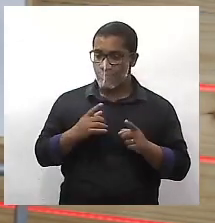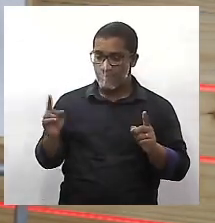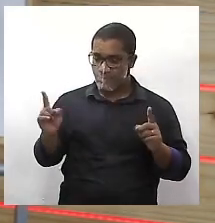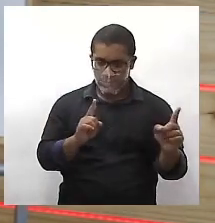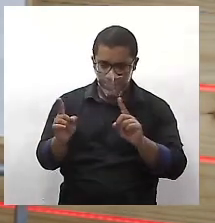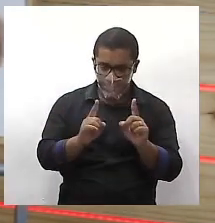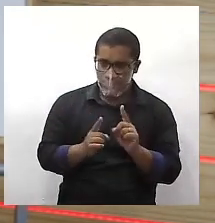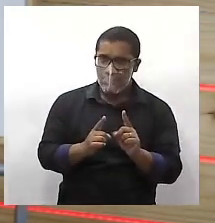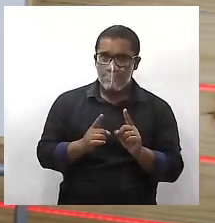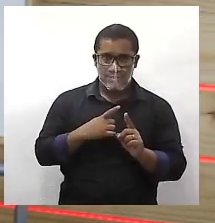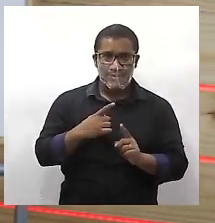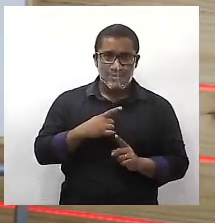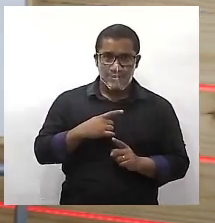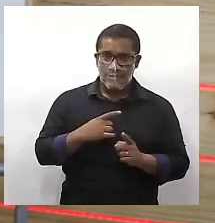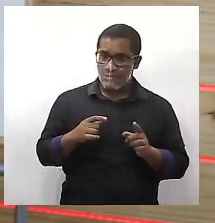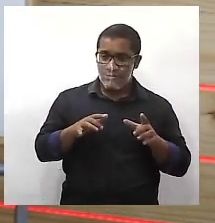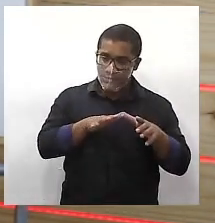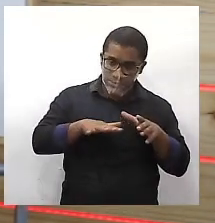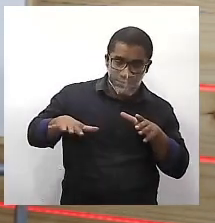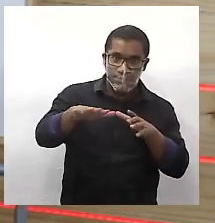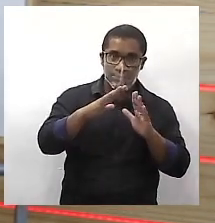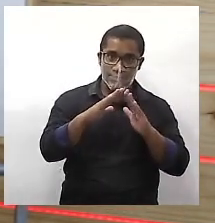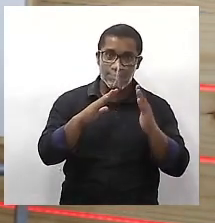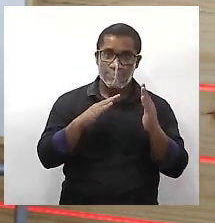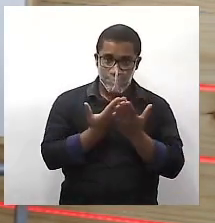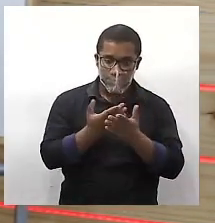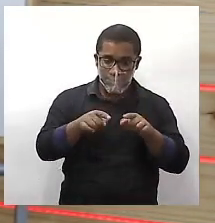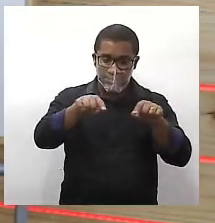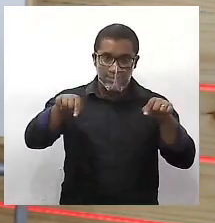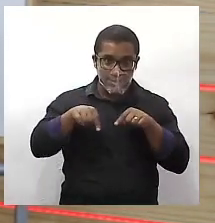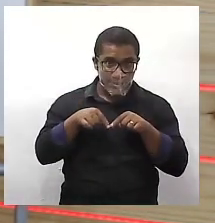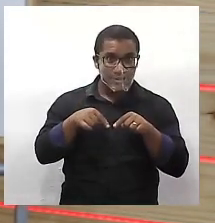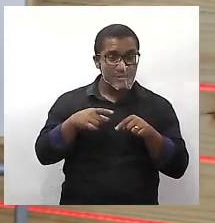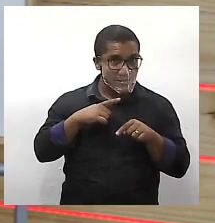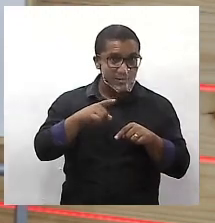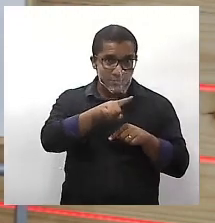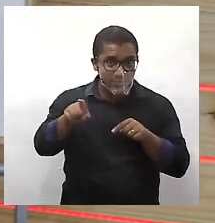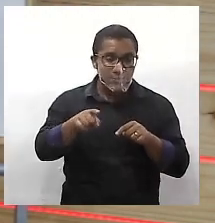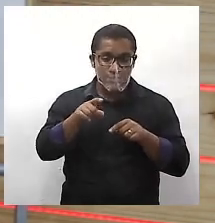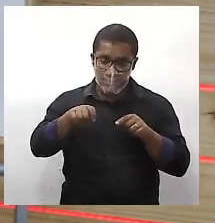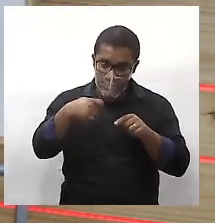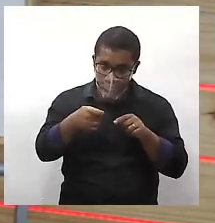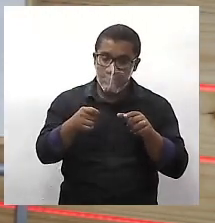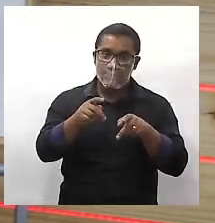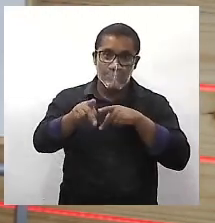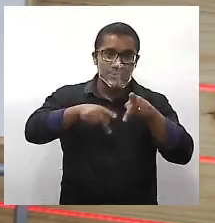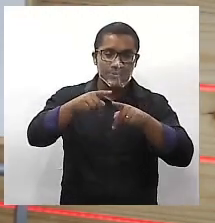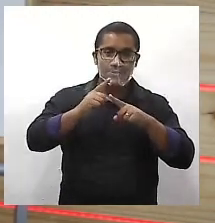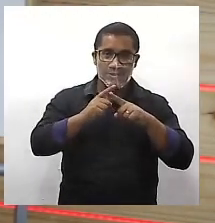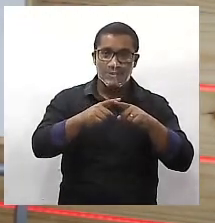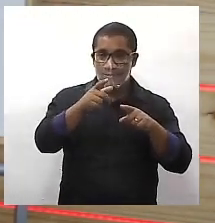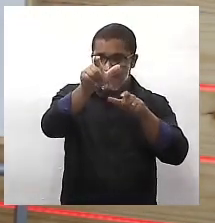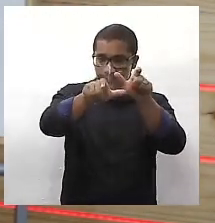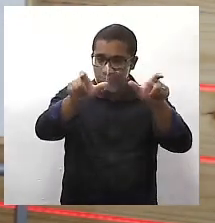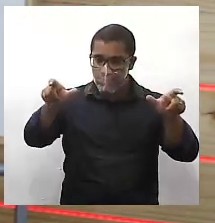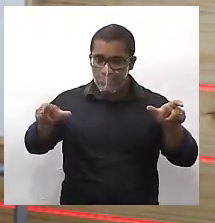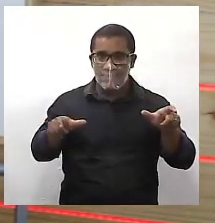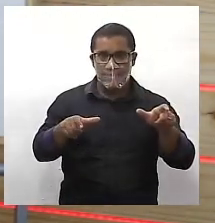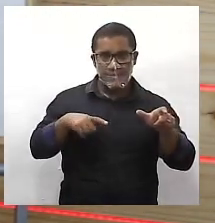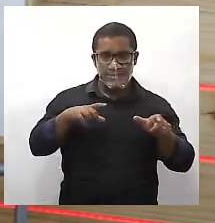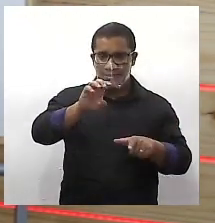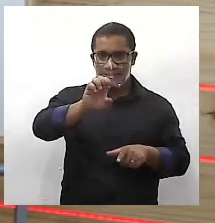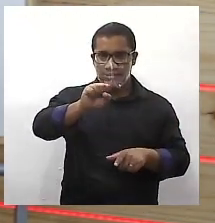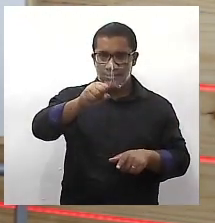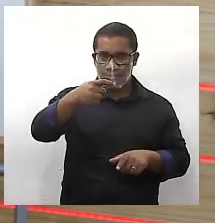na sala de aula com todo mundo, a danada da sala de aula vira uma população, porque você tem um conjunto de indivíduos de mesma